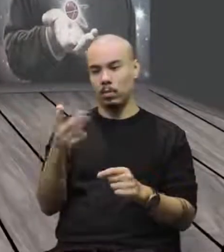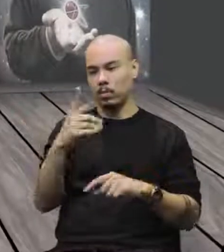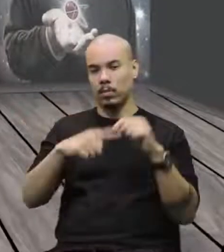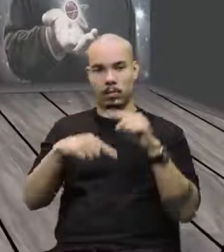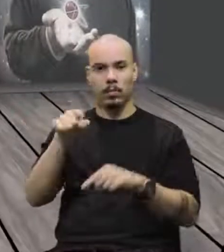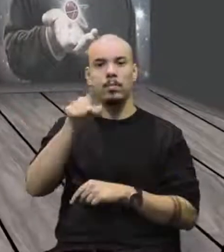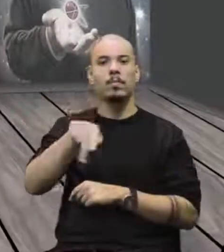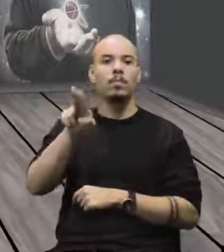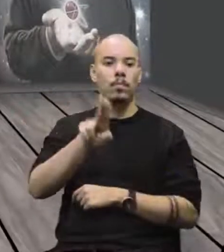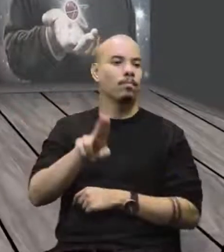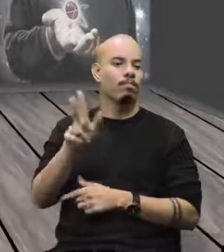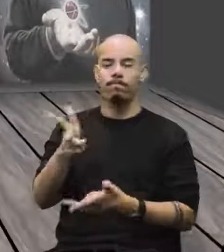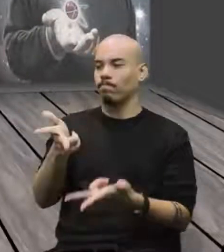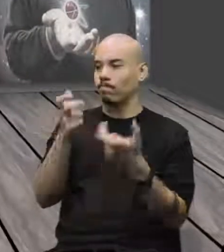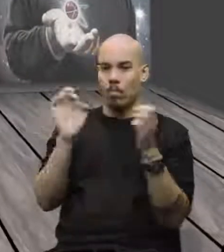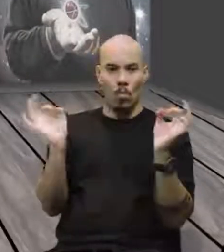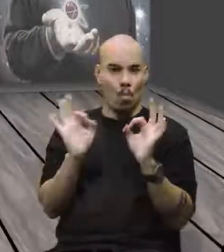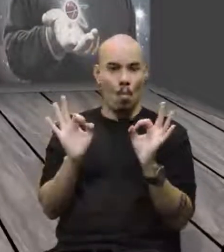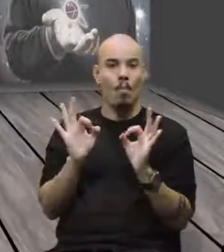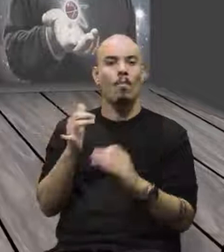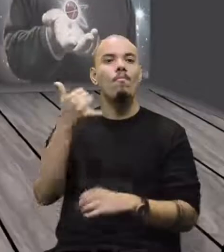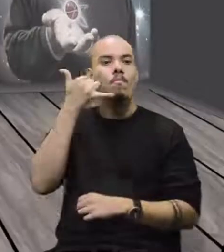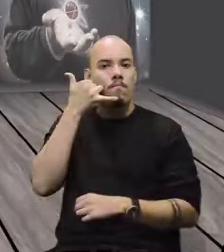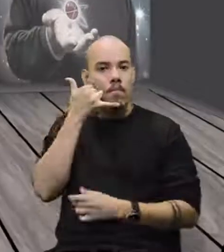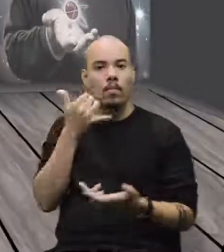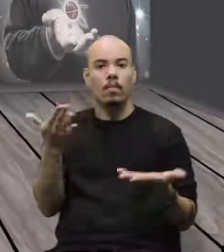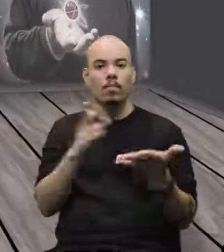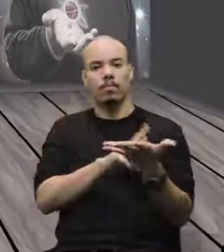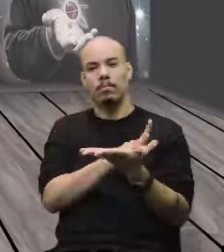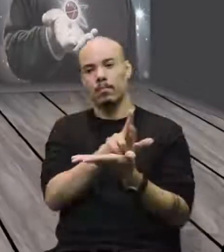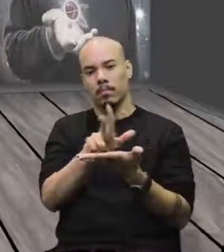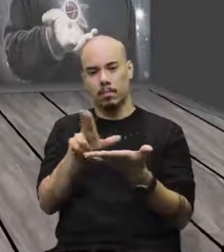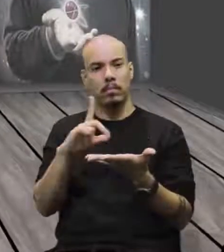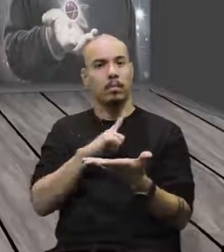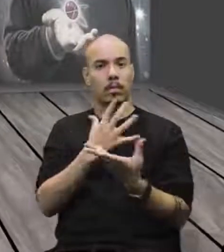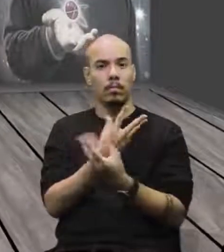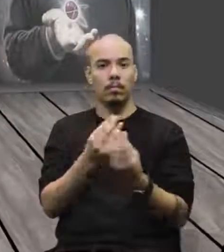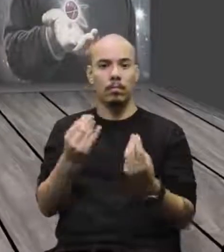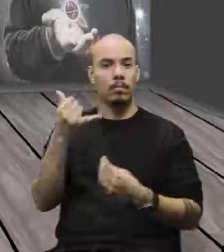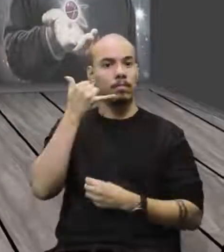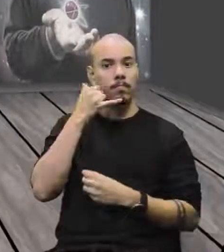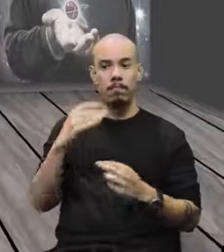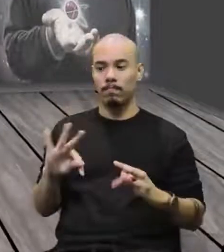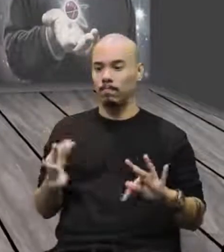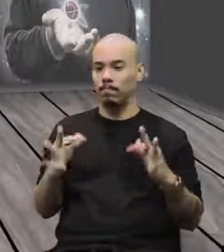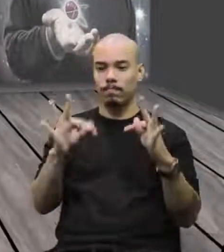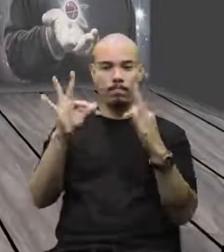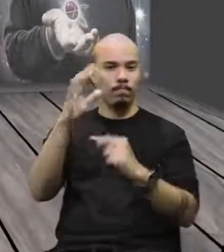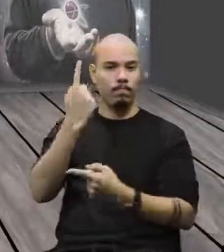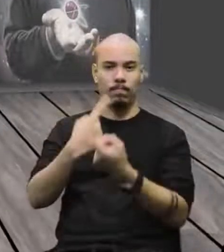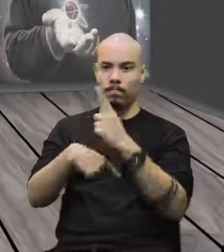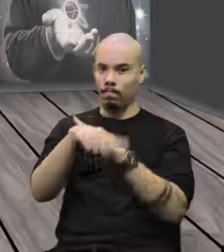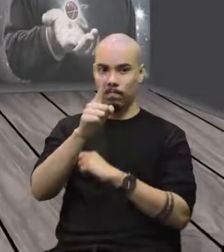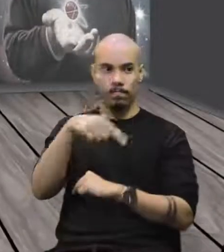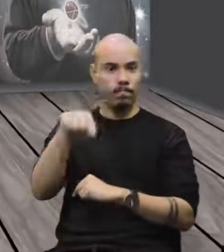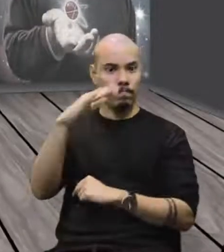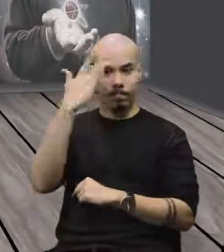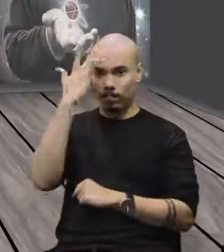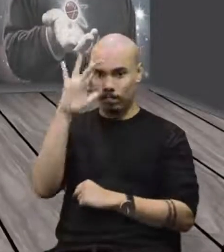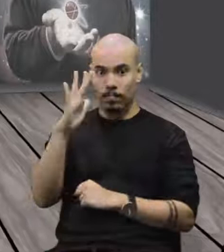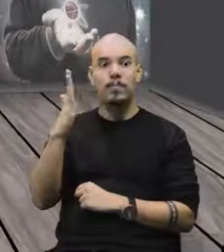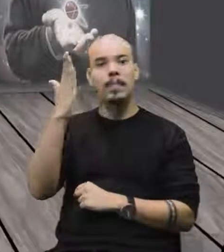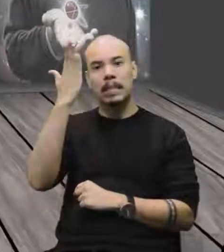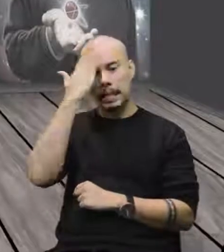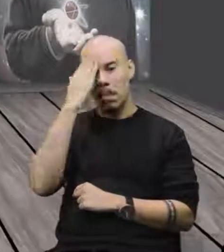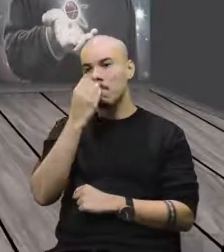vocês utilizam e nem As percebem. pesquisas, né? Em As celulares, pesquisas hoje em são dia. pra isso. Já existe muito celular com tecnologia super avançada, a pessoa não sabe. Só sabe que o